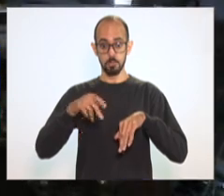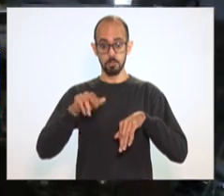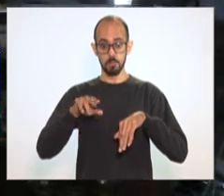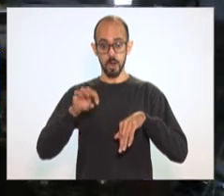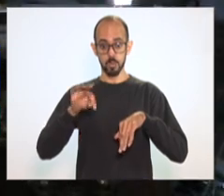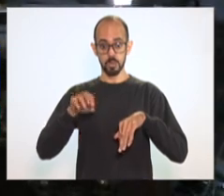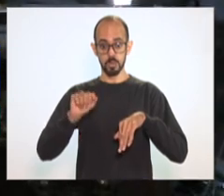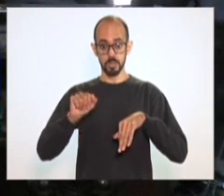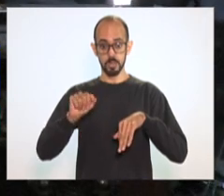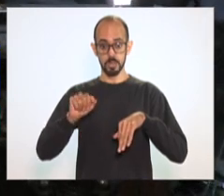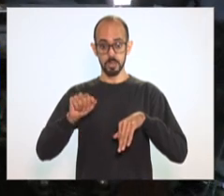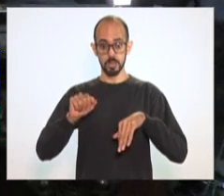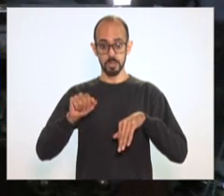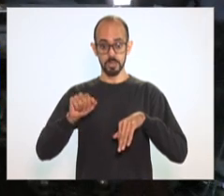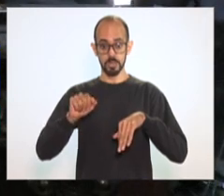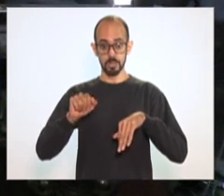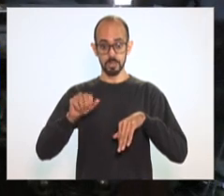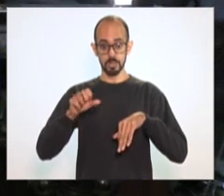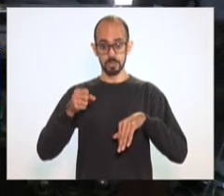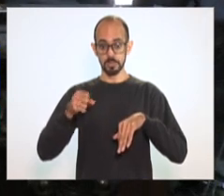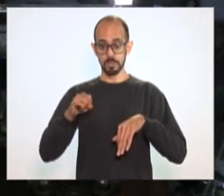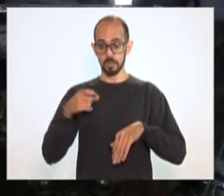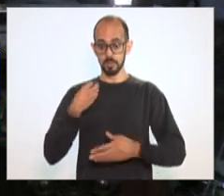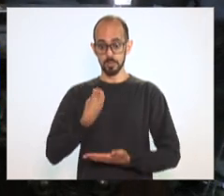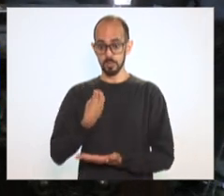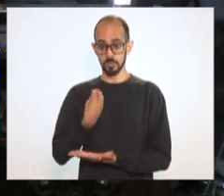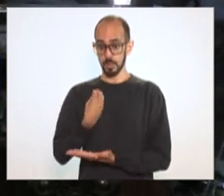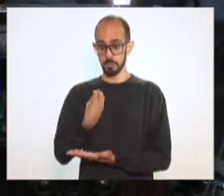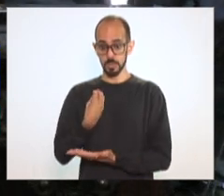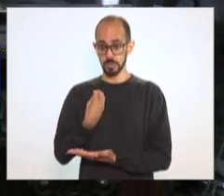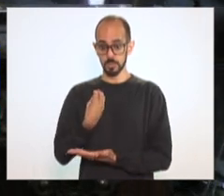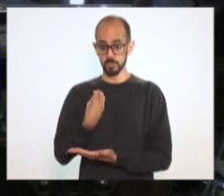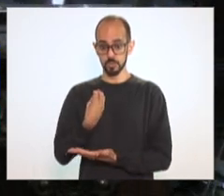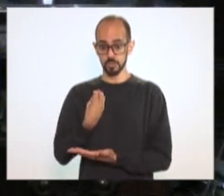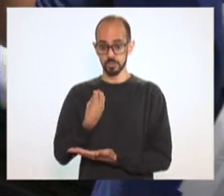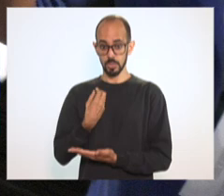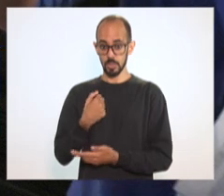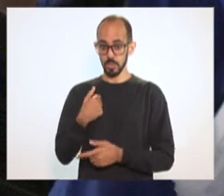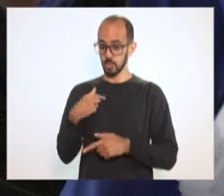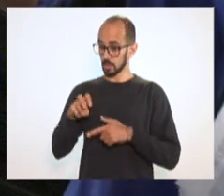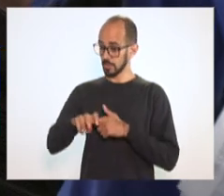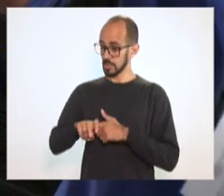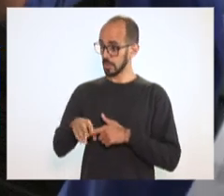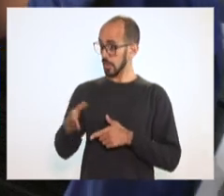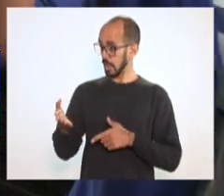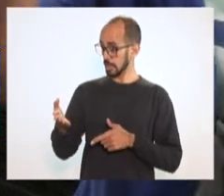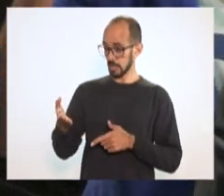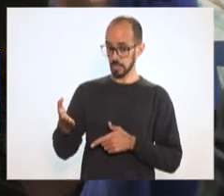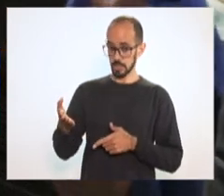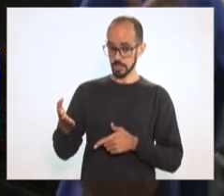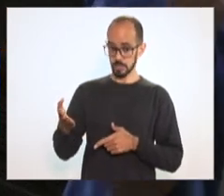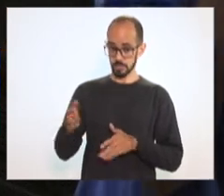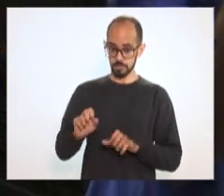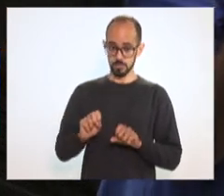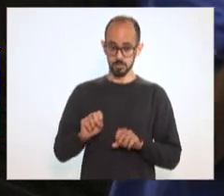anterior mas se vossa excelência não estiver aqui no campo de visão apresentada presidente mas